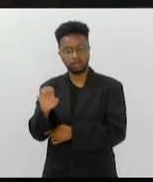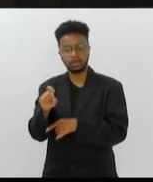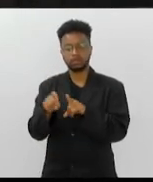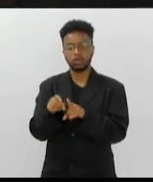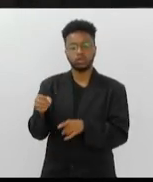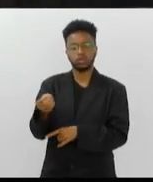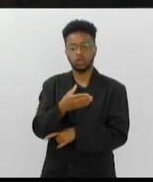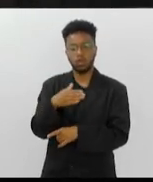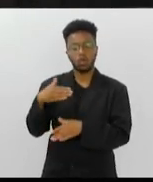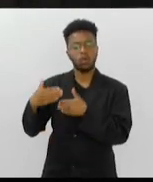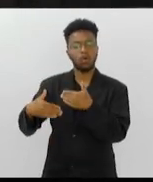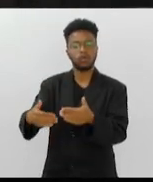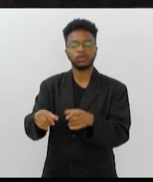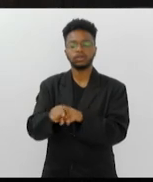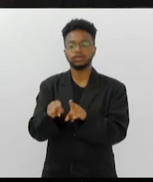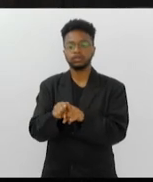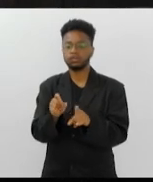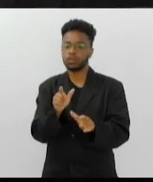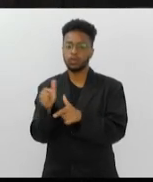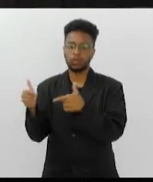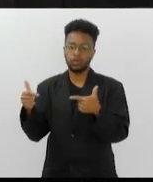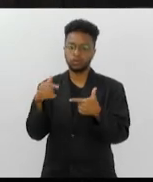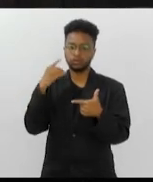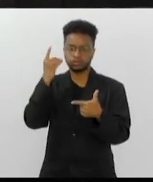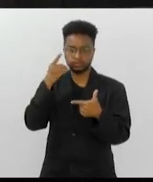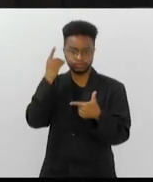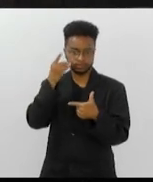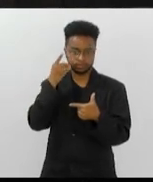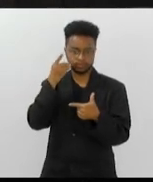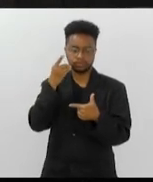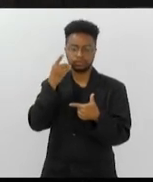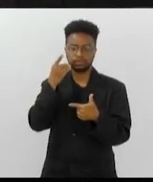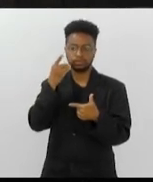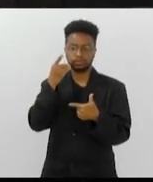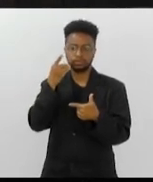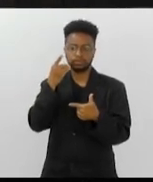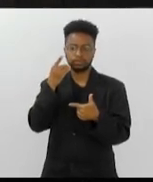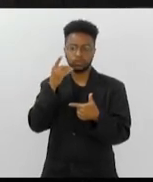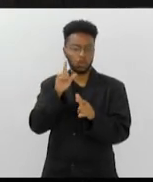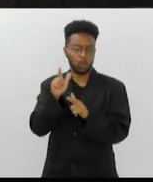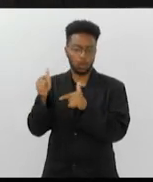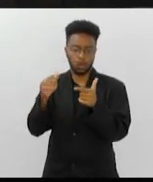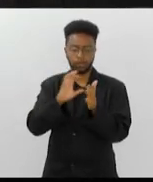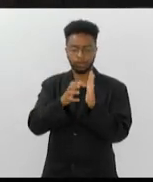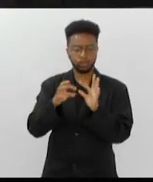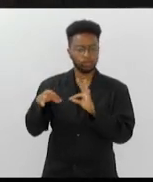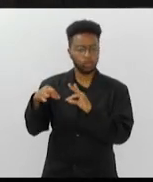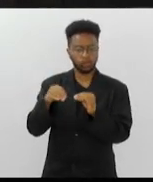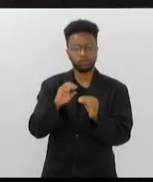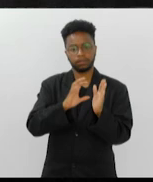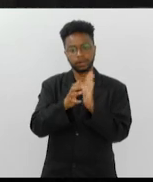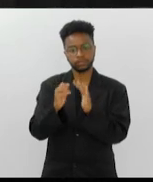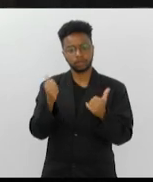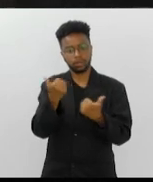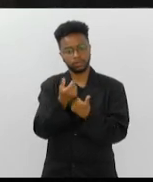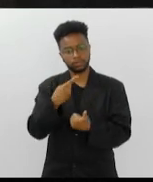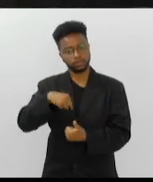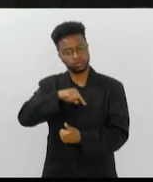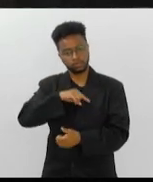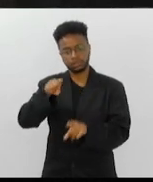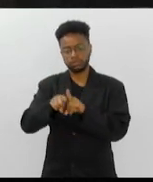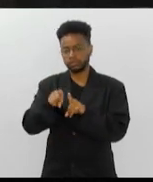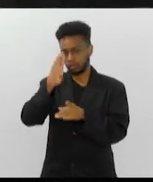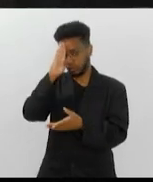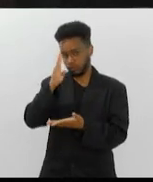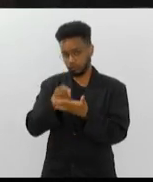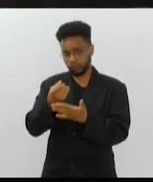Rosenberg e o presidente Washington Reis do MDB, enfim, todos os partidos que confiaram